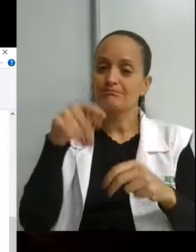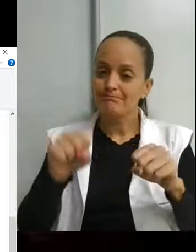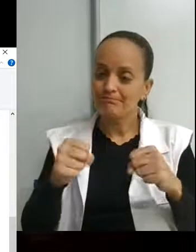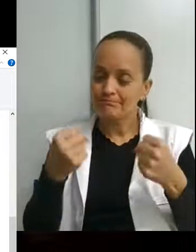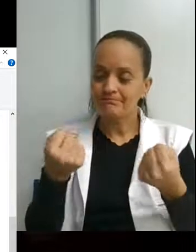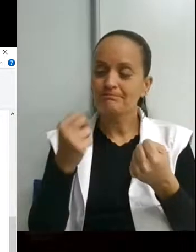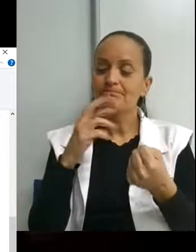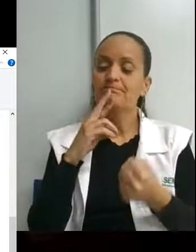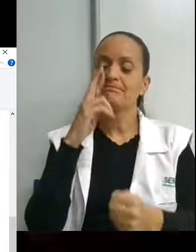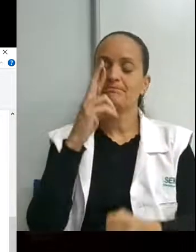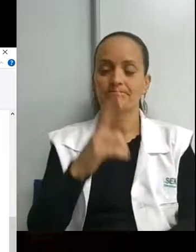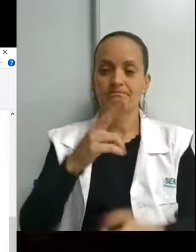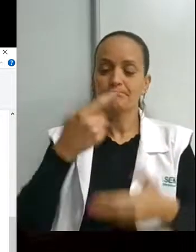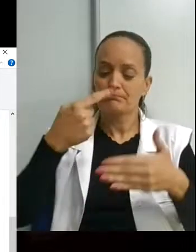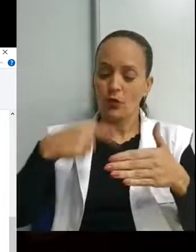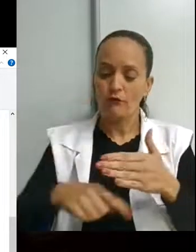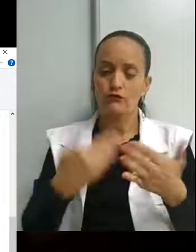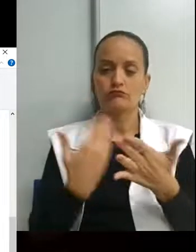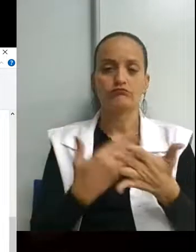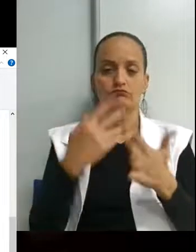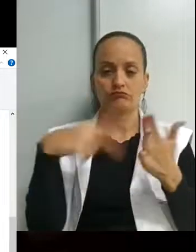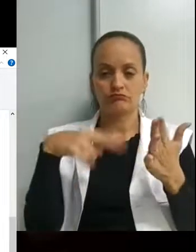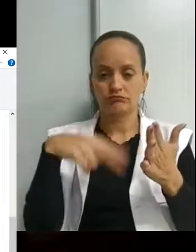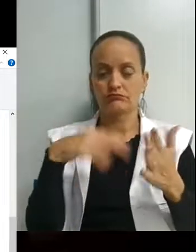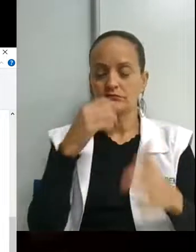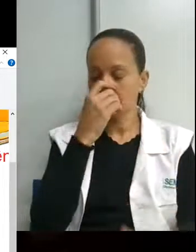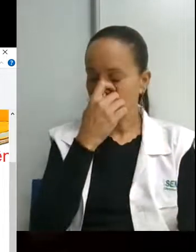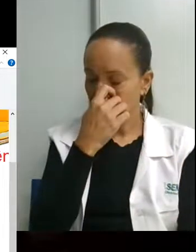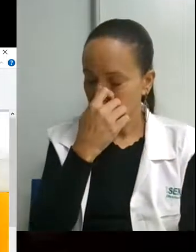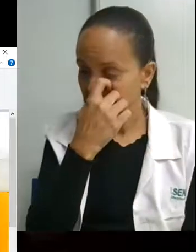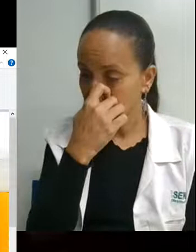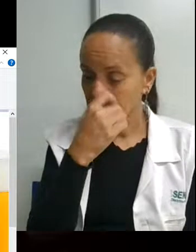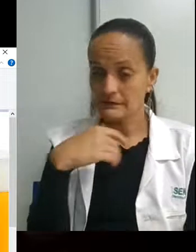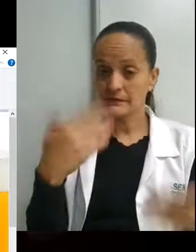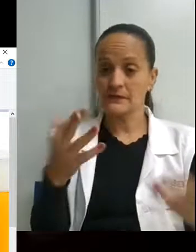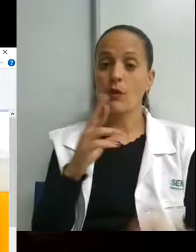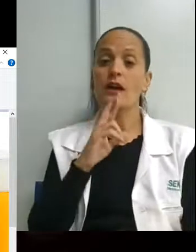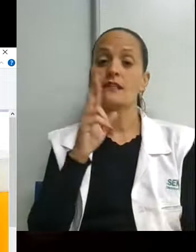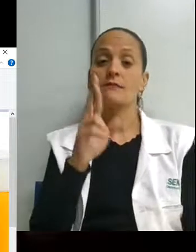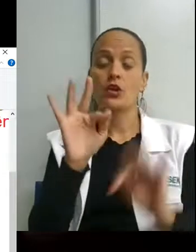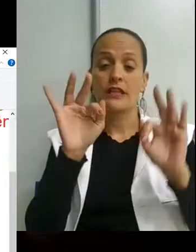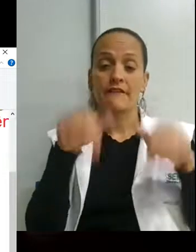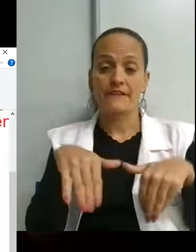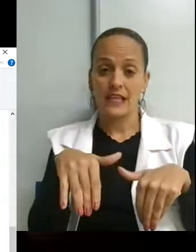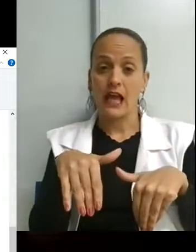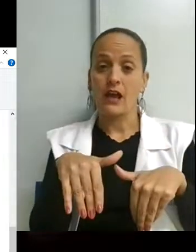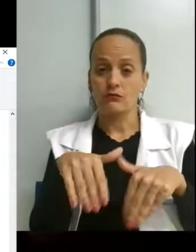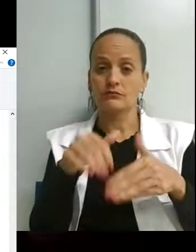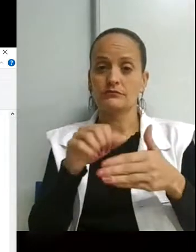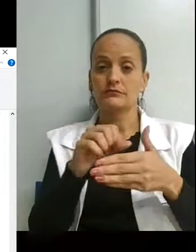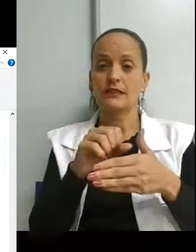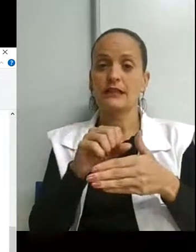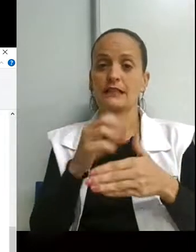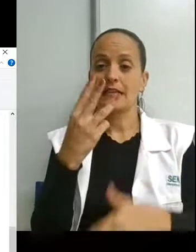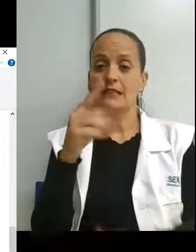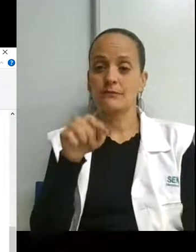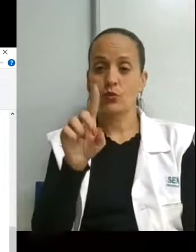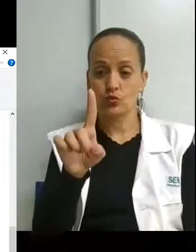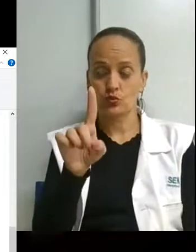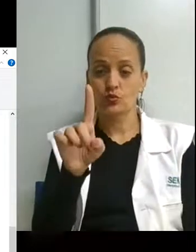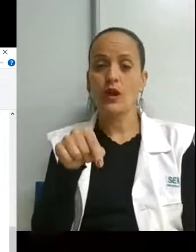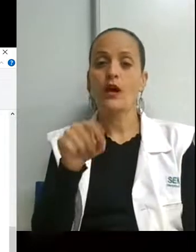fosse aprofundando, certo? Então, pessoal, a resposta final aqui, ó, desse desafio 3.1 é essa aqui,